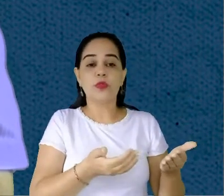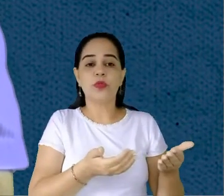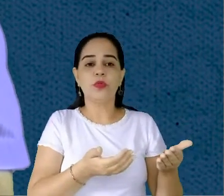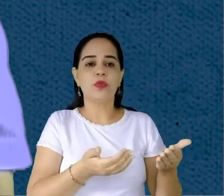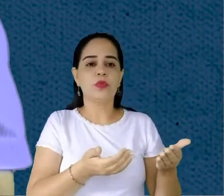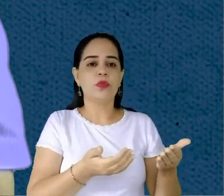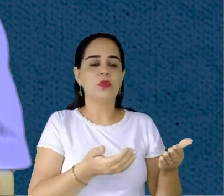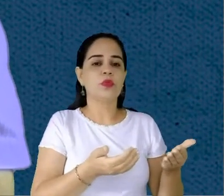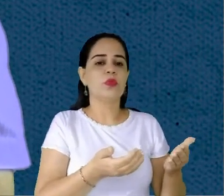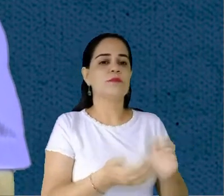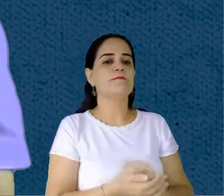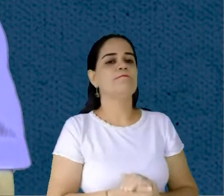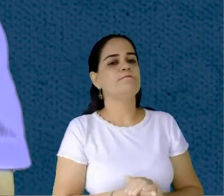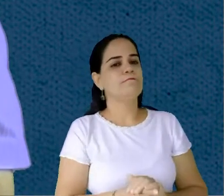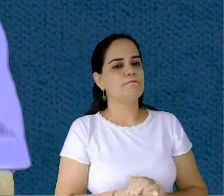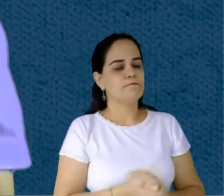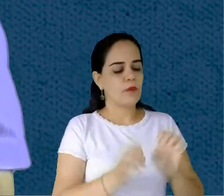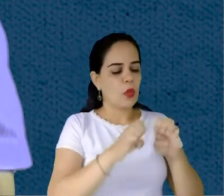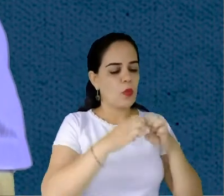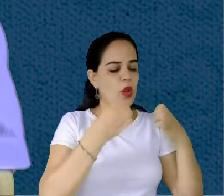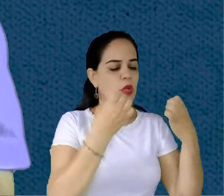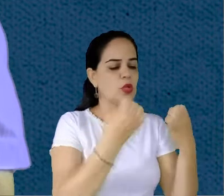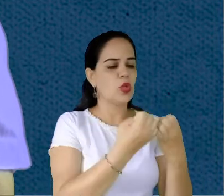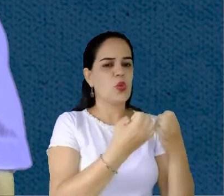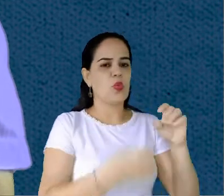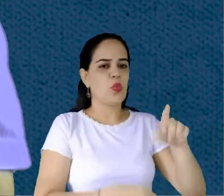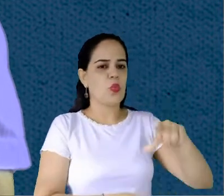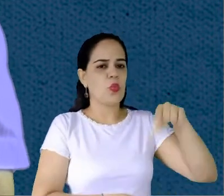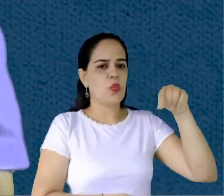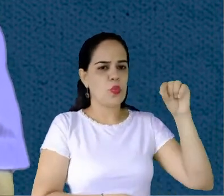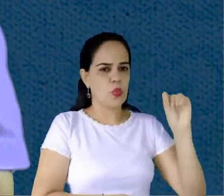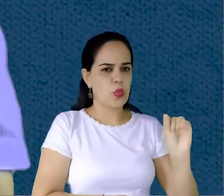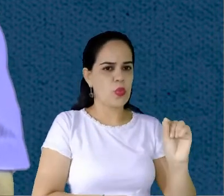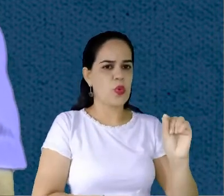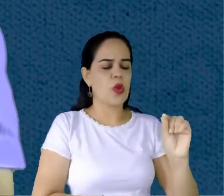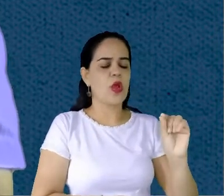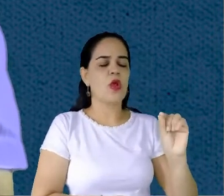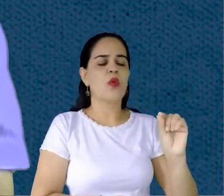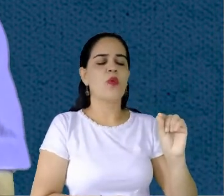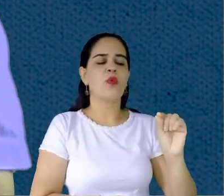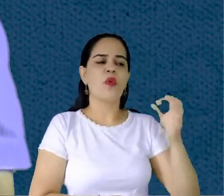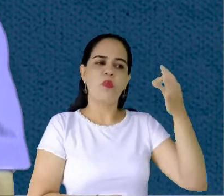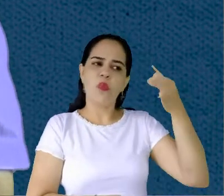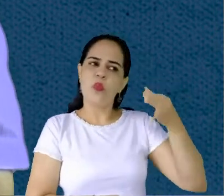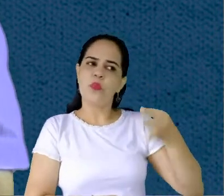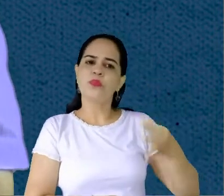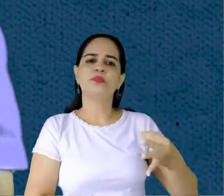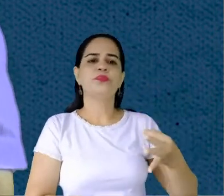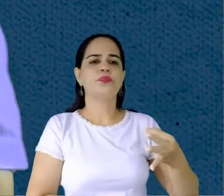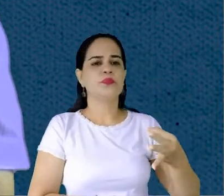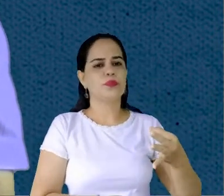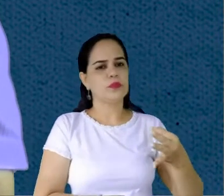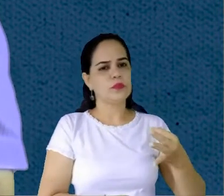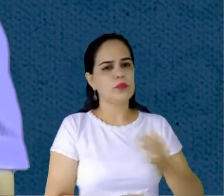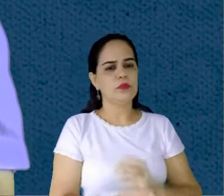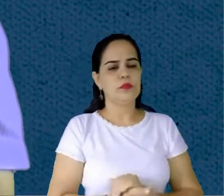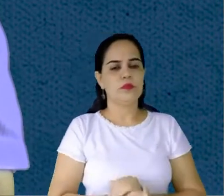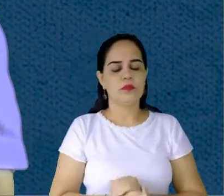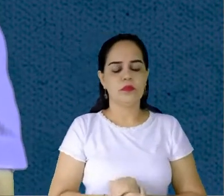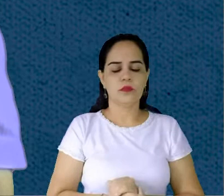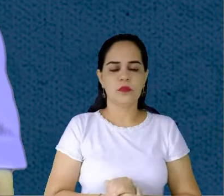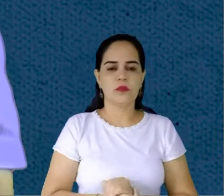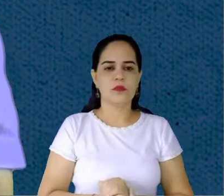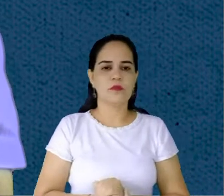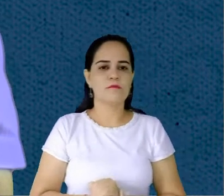para que a comunidade decida sobre este caso. O caso é o seguinte: os judeus